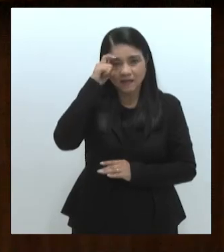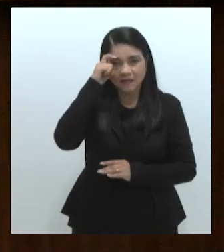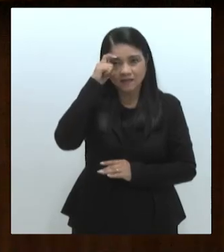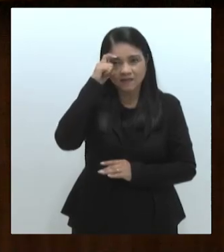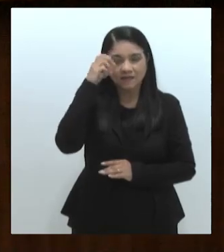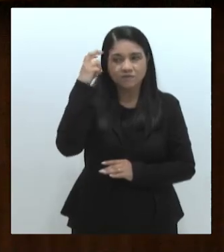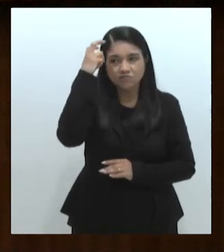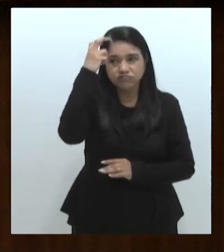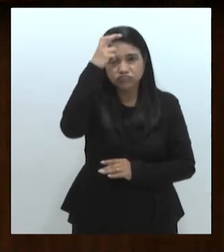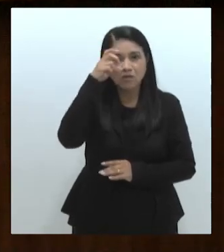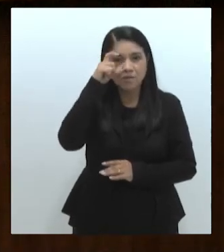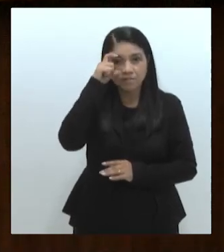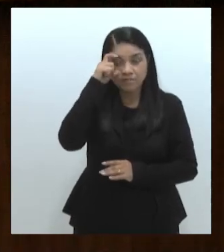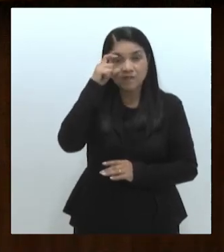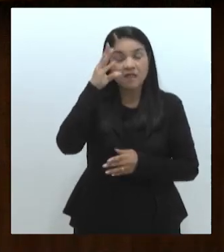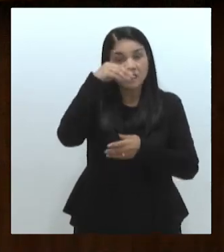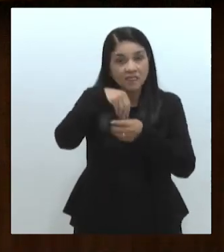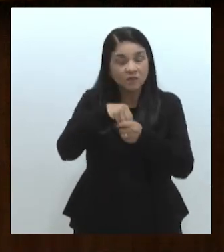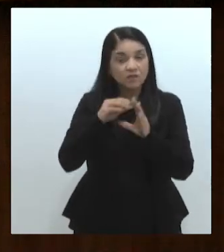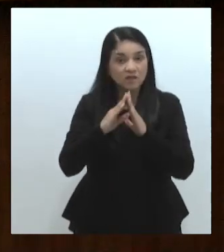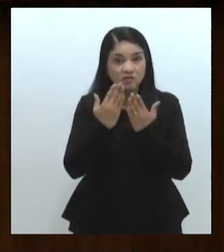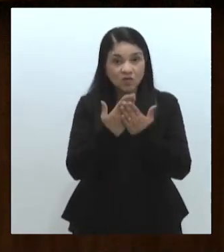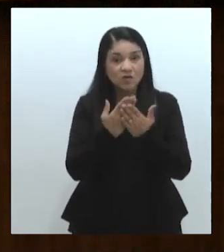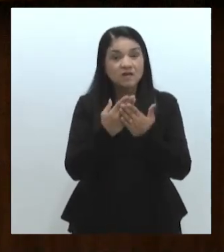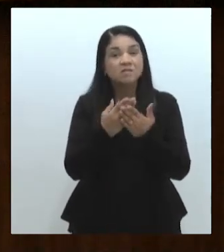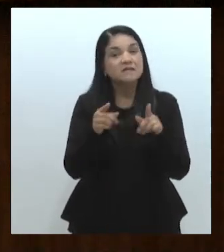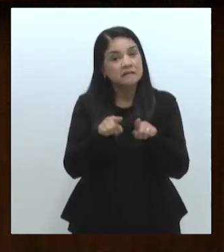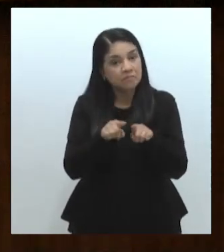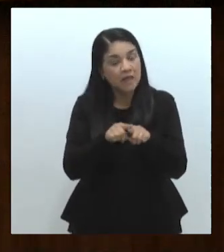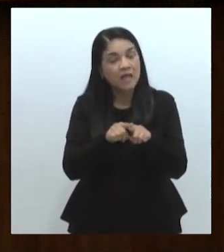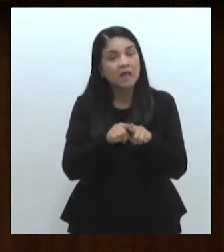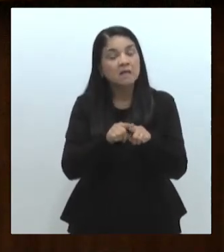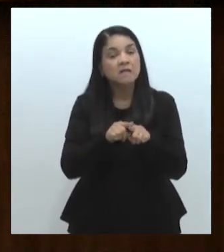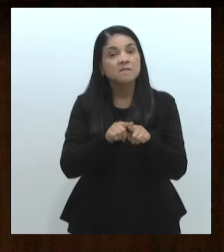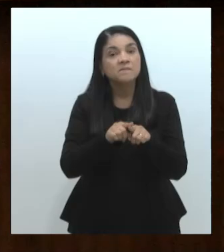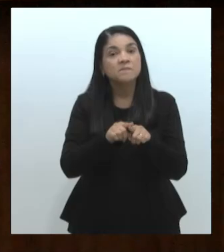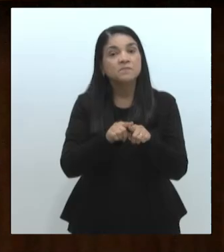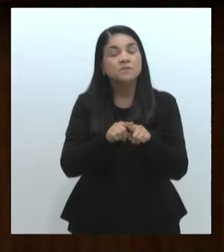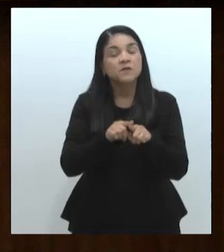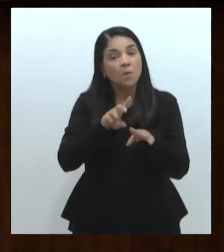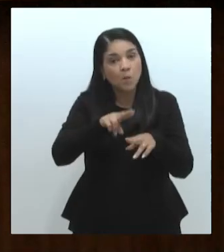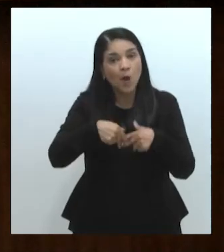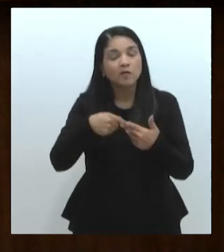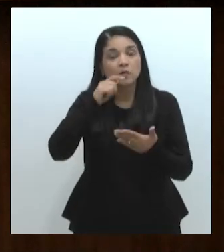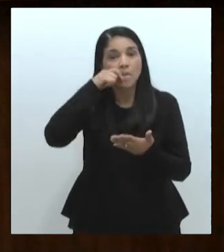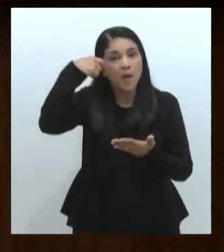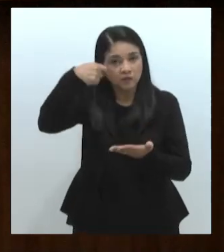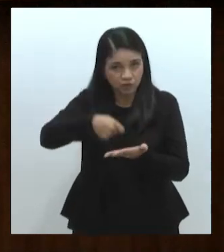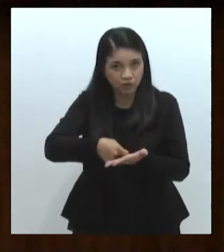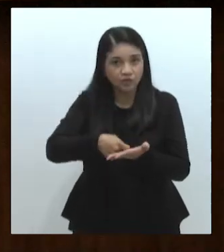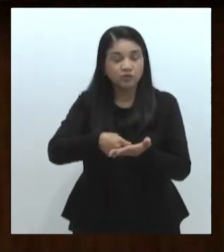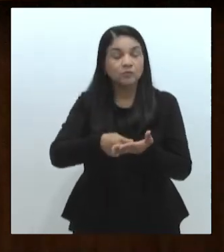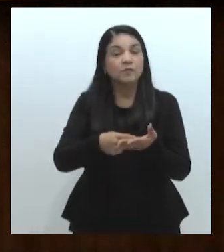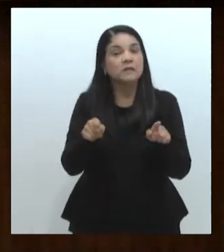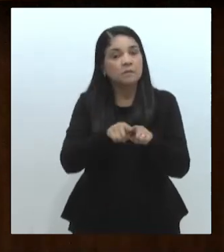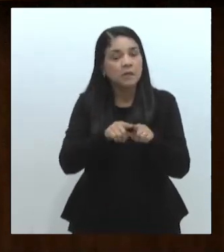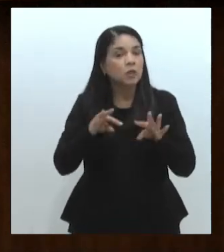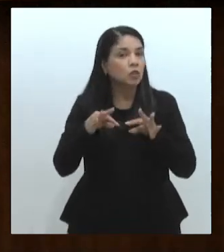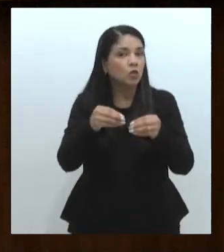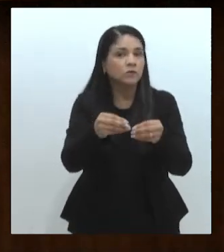escolas. Mas a gente tem que combater o machismo nas delegacias e em todas as profissões. Então eram essas as minhas